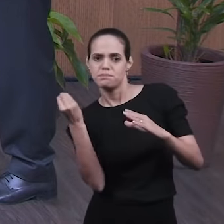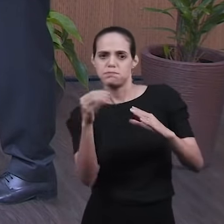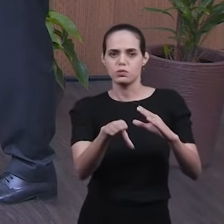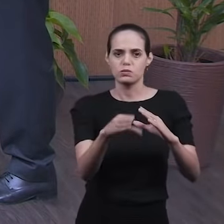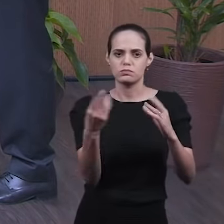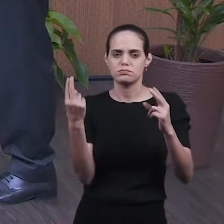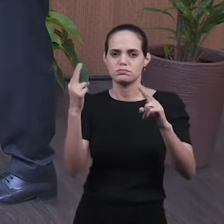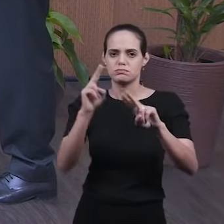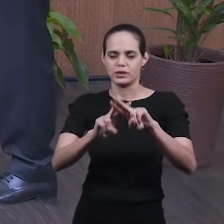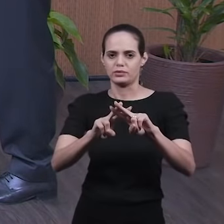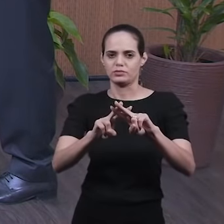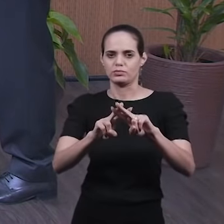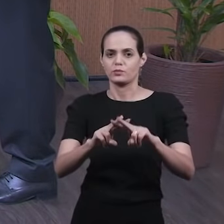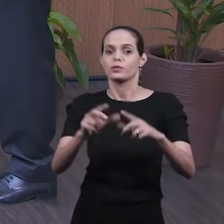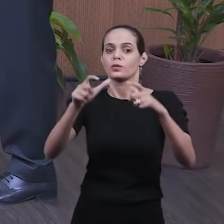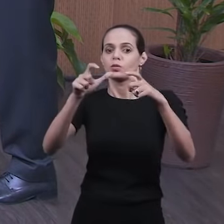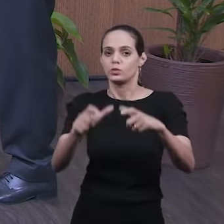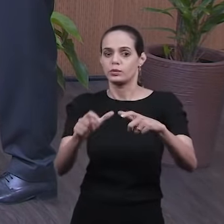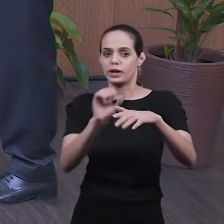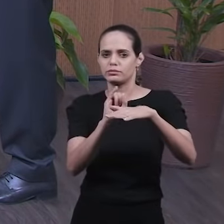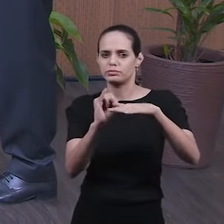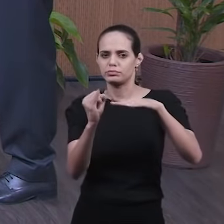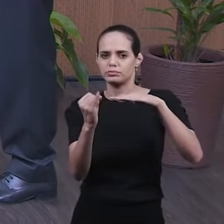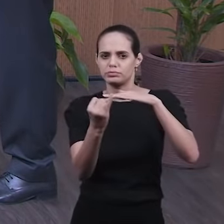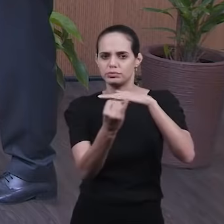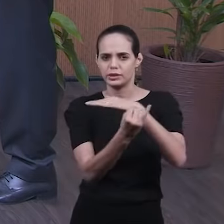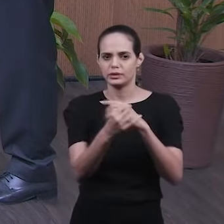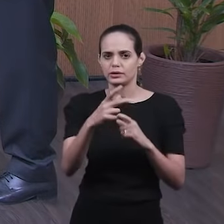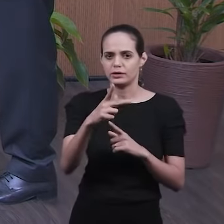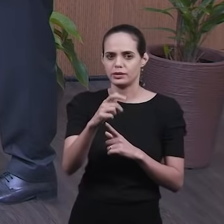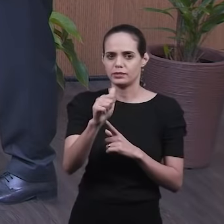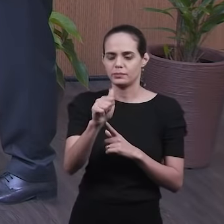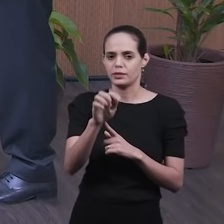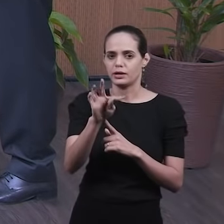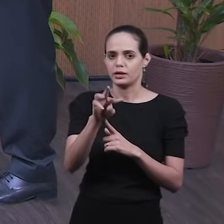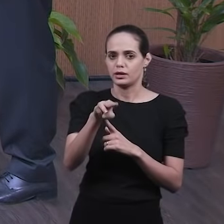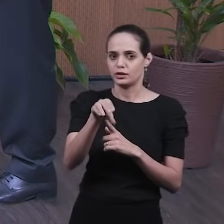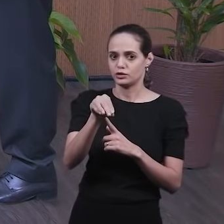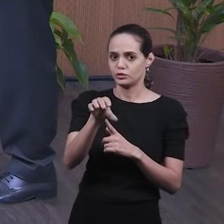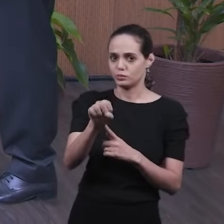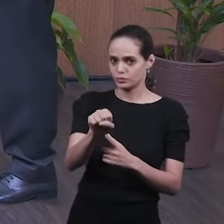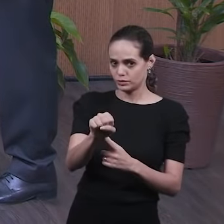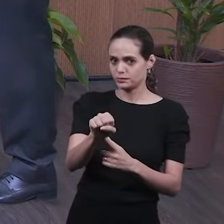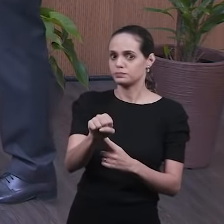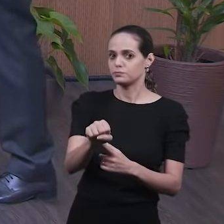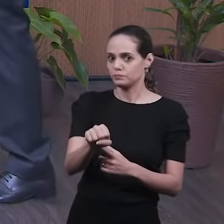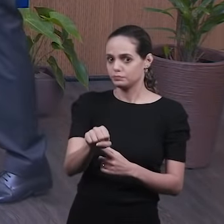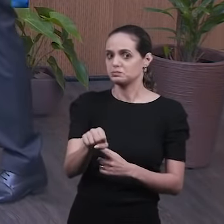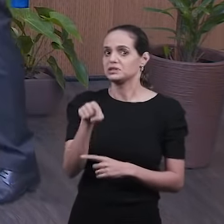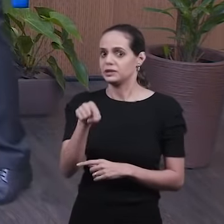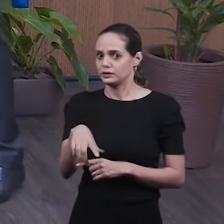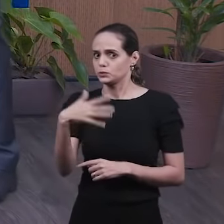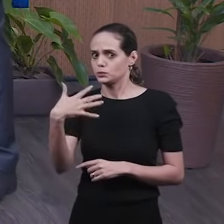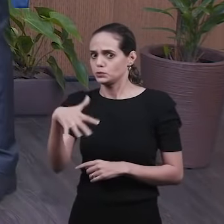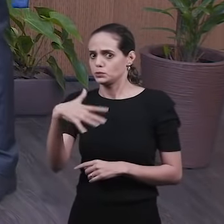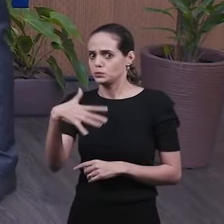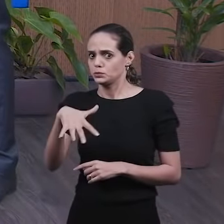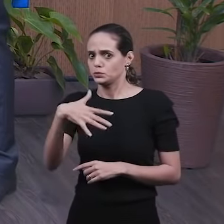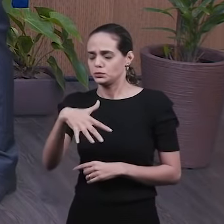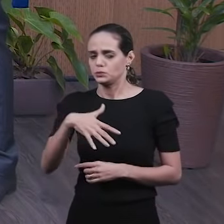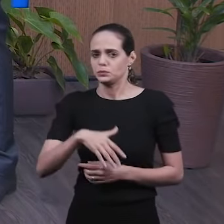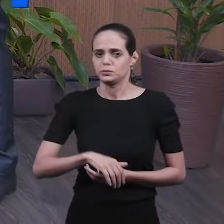a ilha de Patmos. Era uma pena que ele estava sofrendo então. uma pena. E diz a Bíblia que no dia